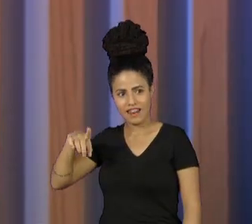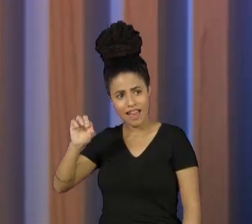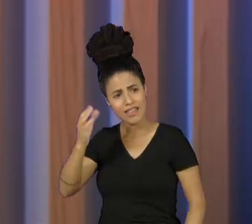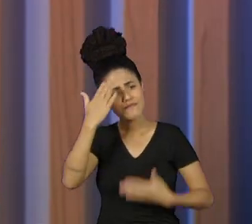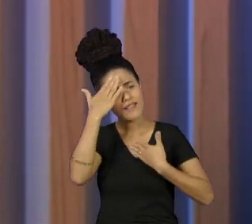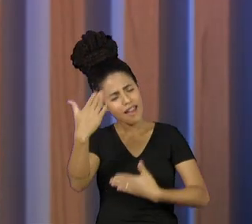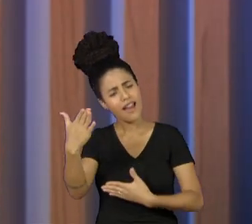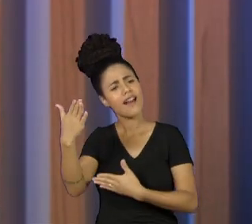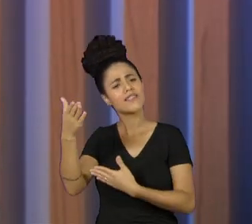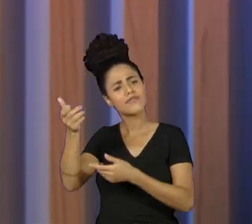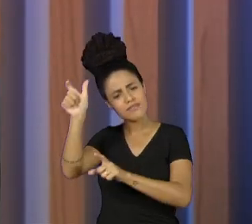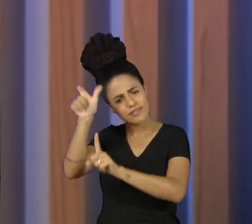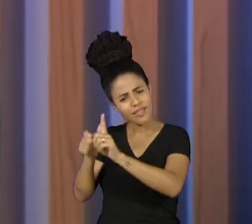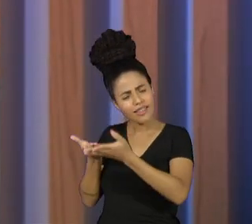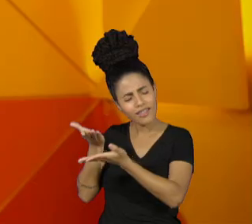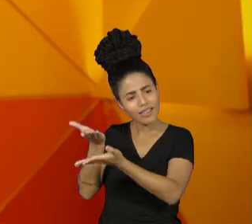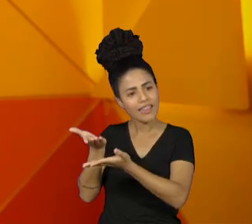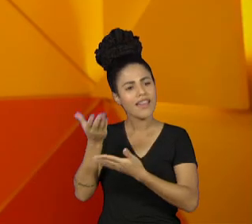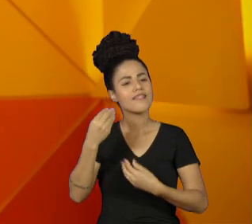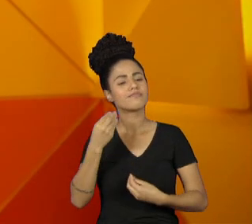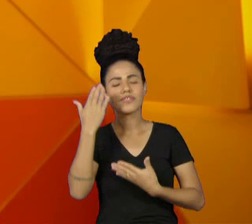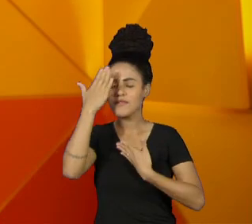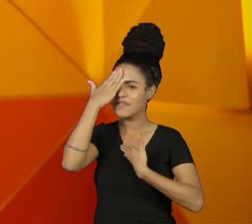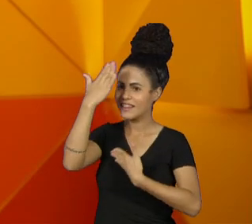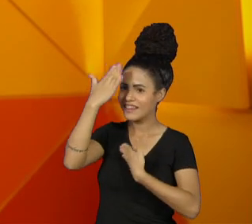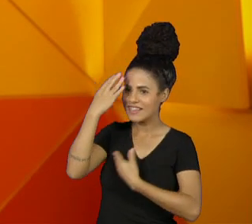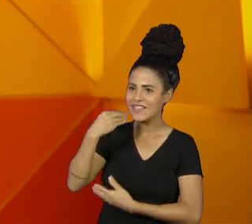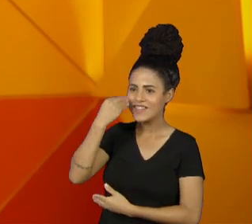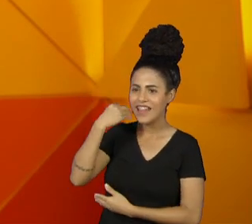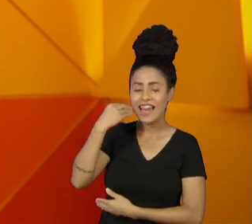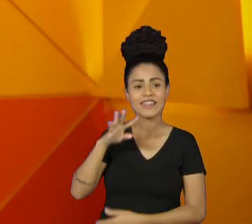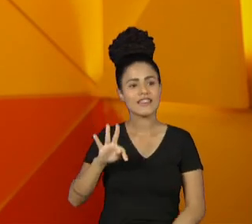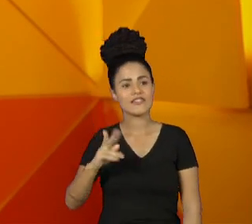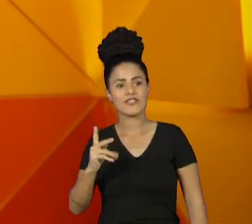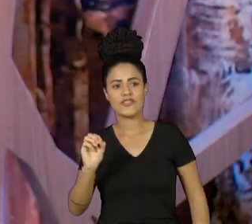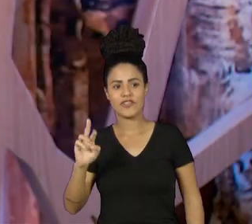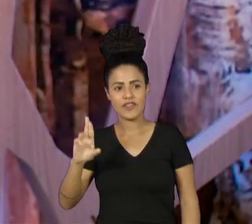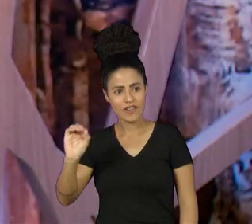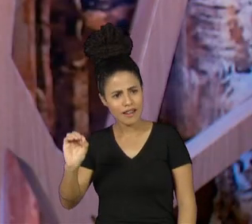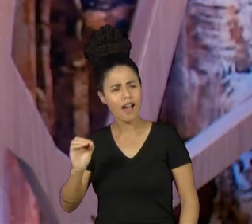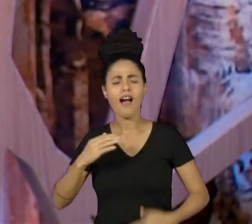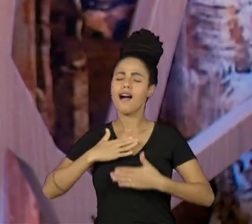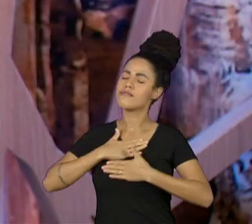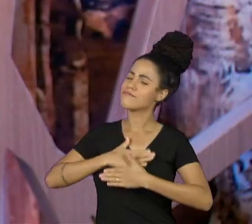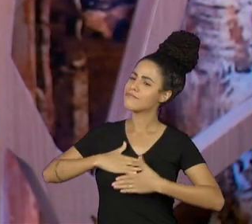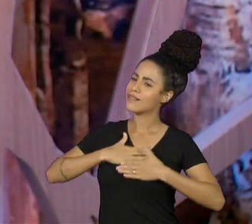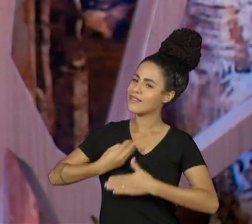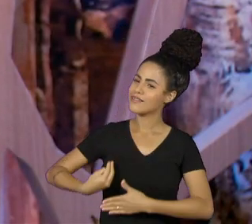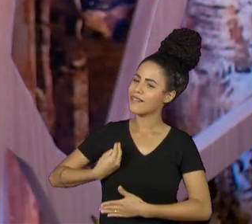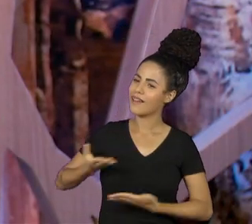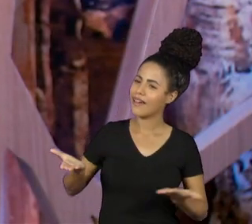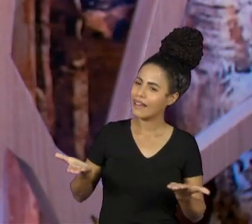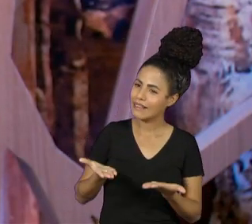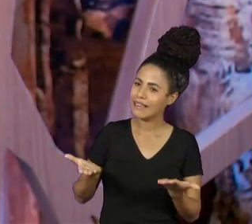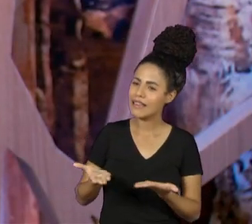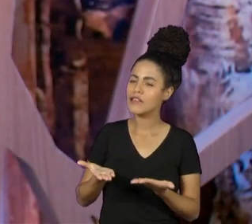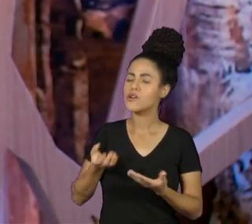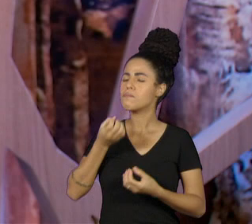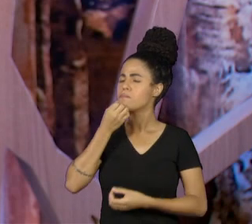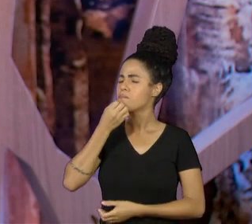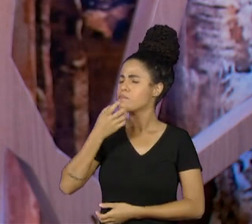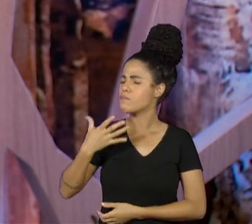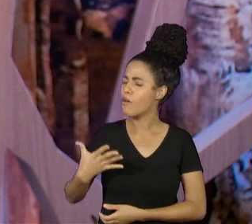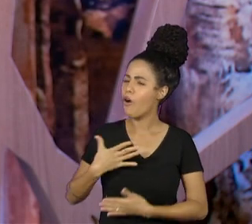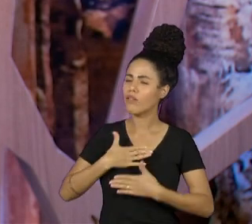Eu que agradeço a oportunidade. Toró, muito obrigada. É um prazer estar aqui, foi muito,